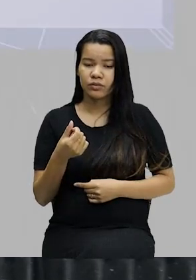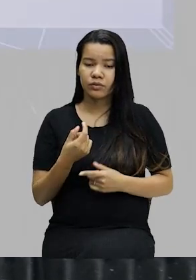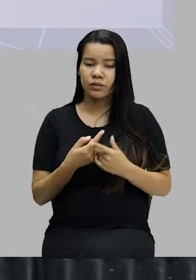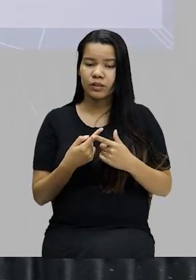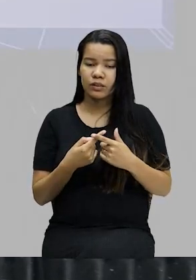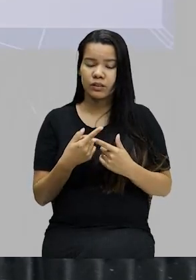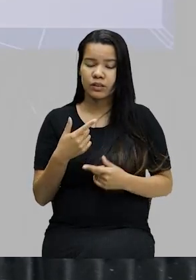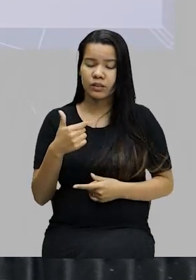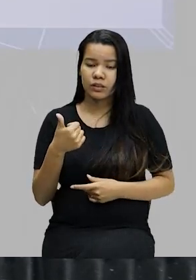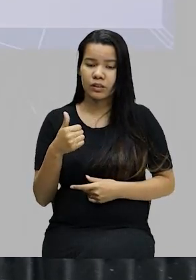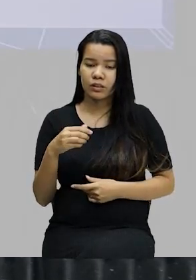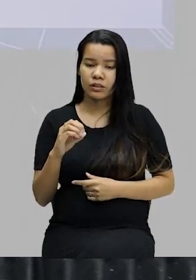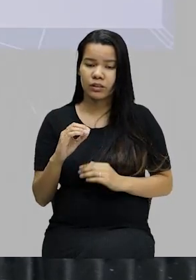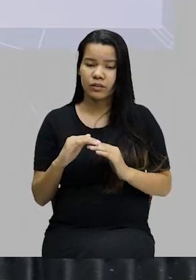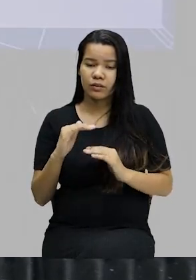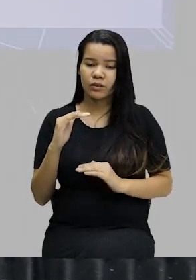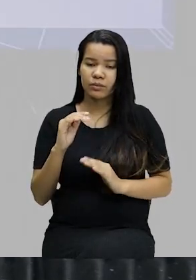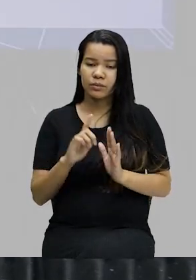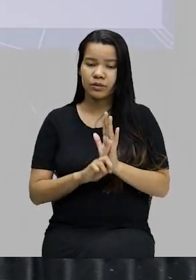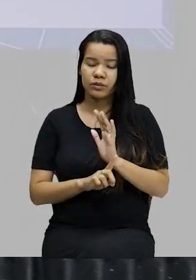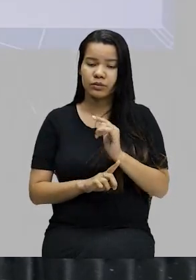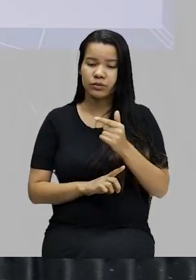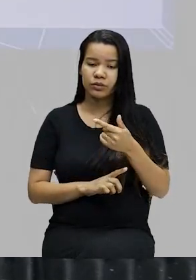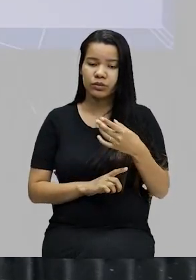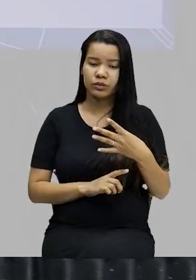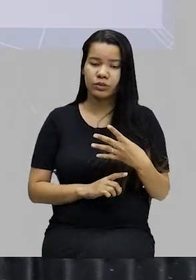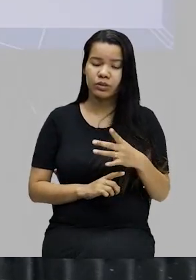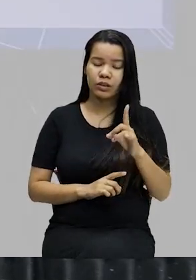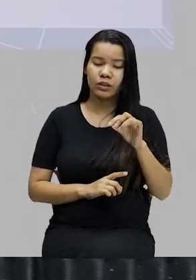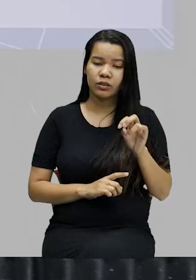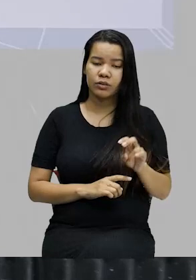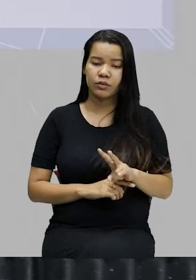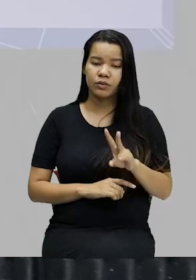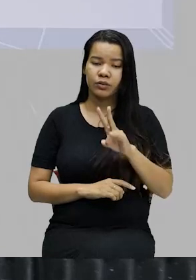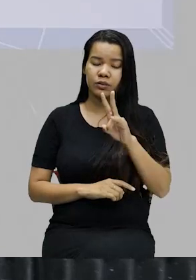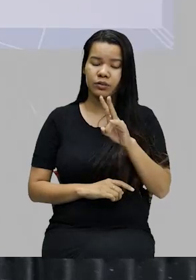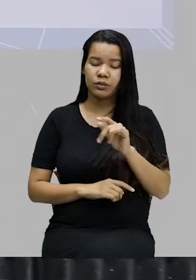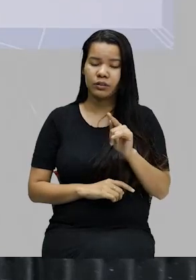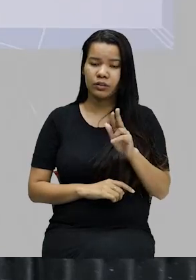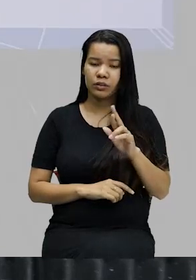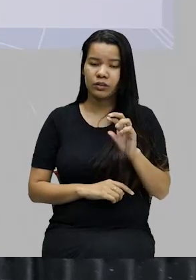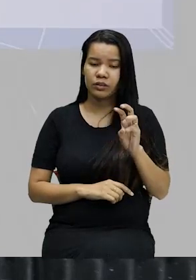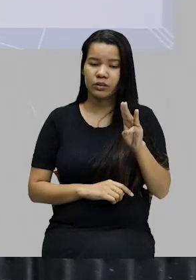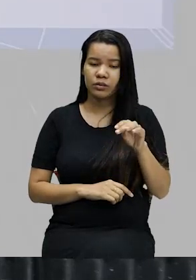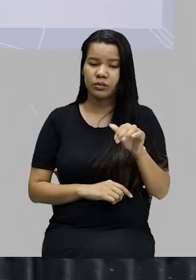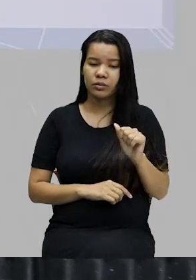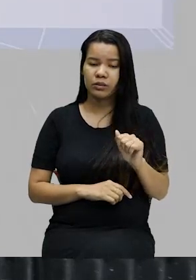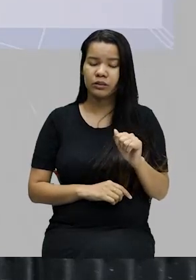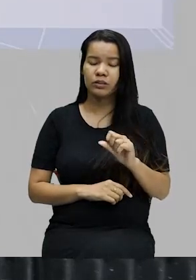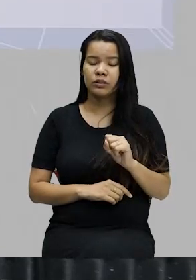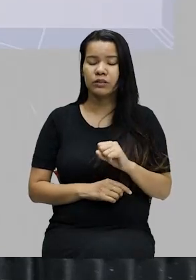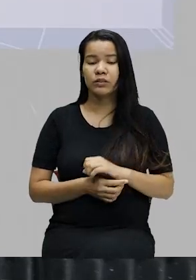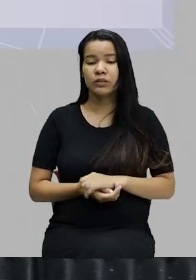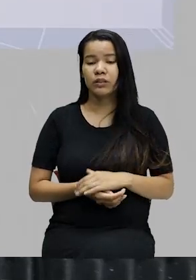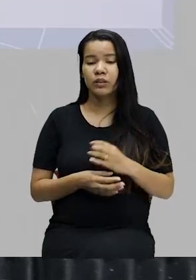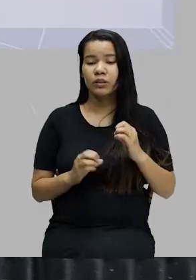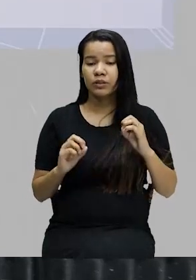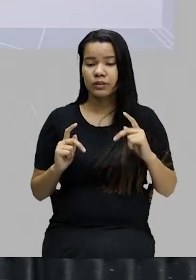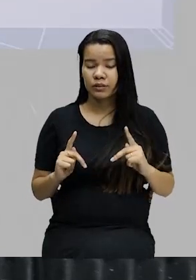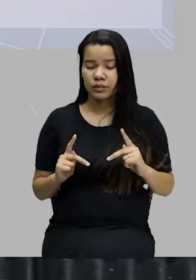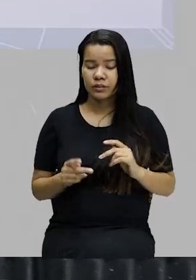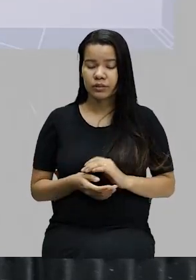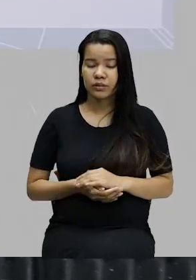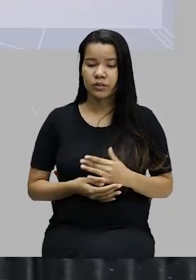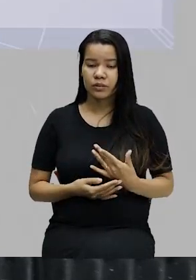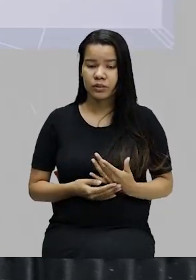24 gramas, certo? Seria o valor em gramas dessa unidade de massa atômica, ok? Então vamos lá.